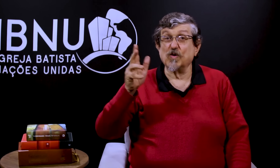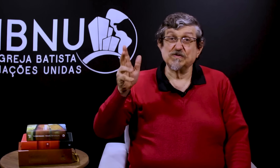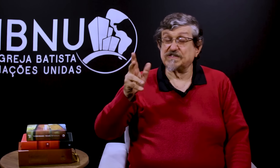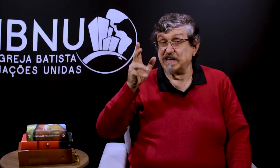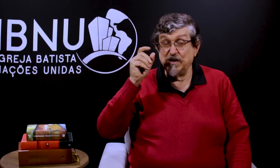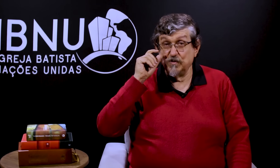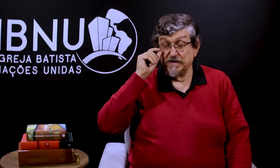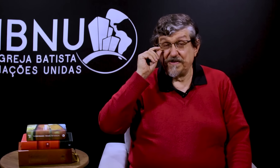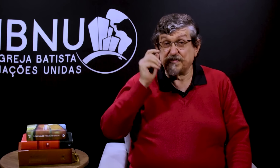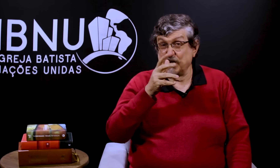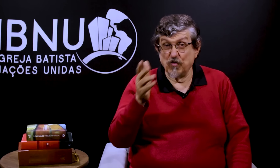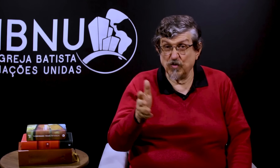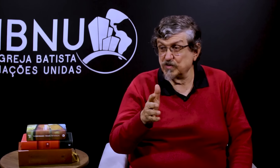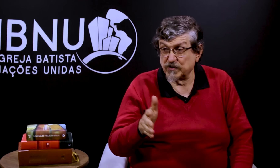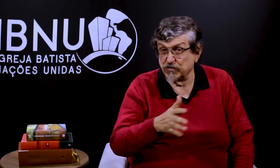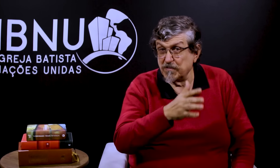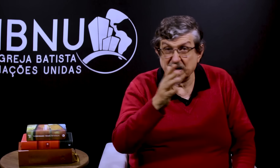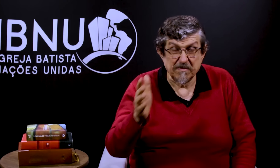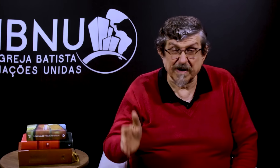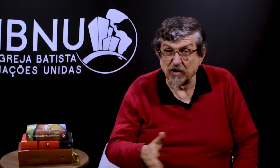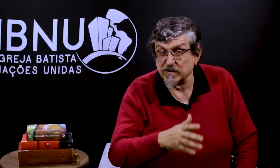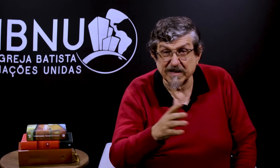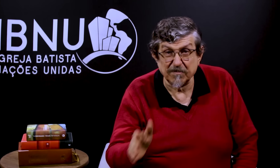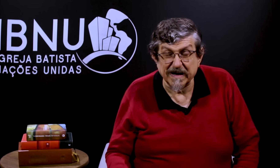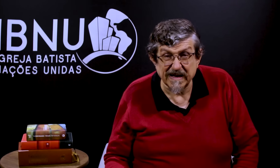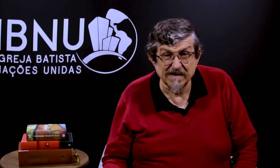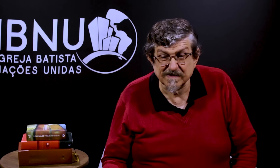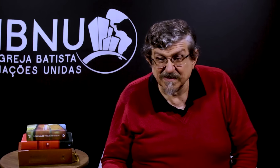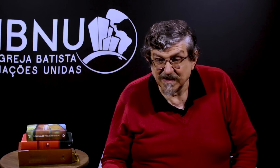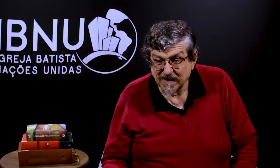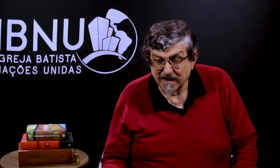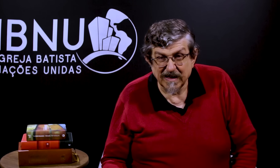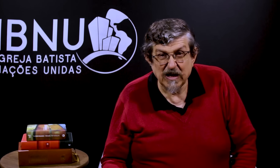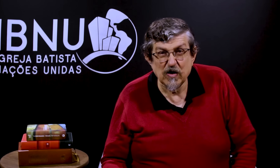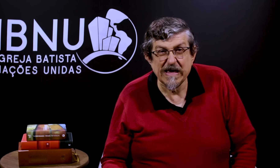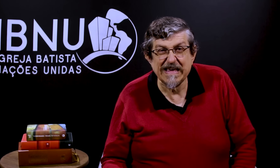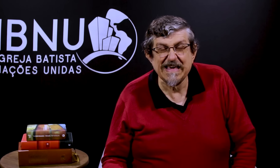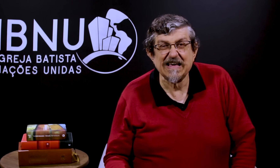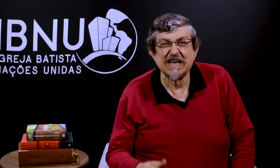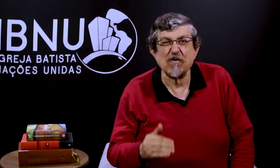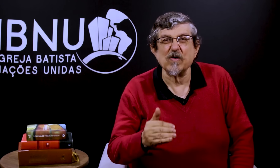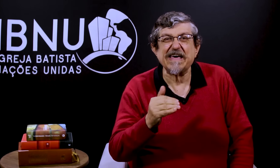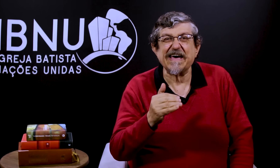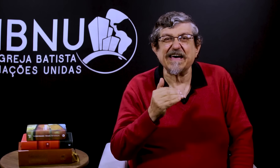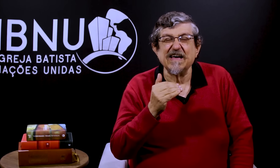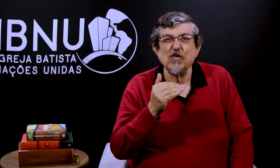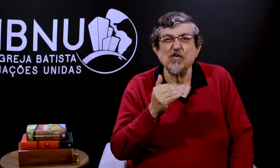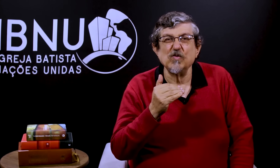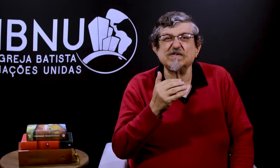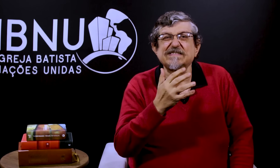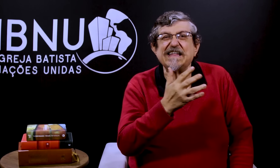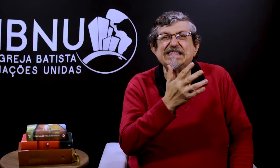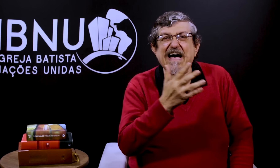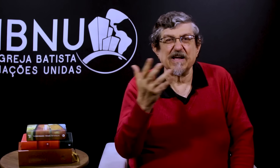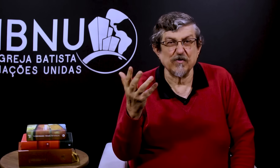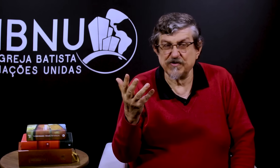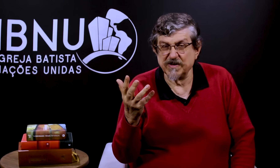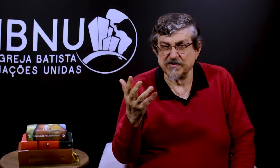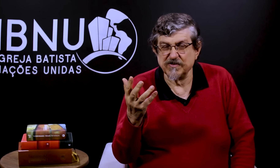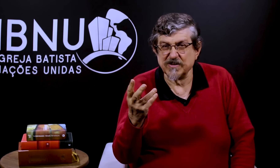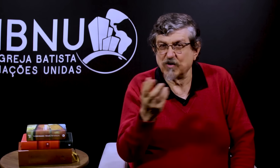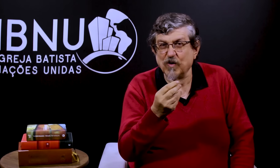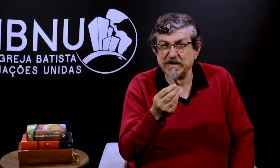sob o conselho inseguro da sua mãe para encontrar parentes. Qual que é o